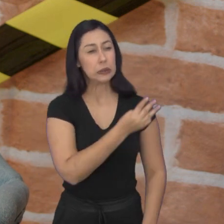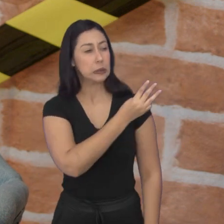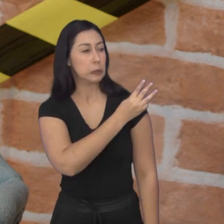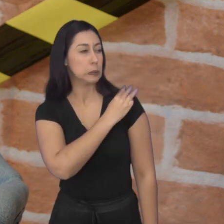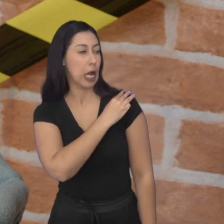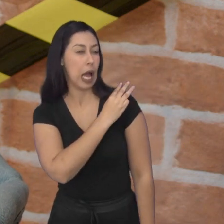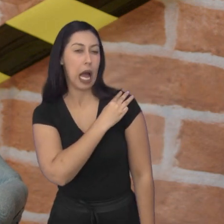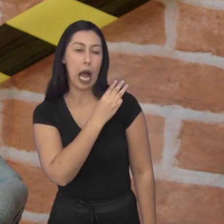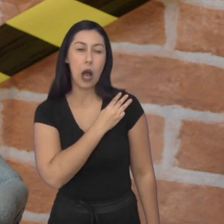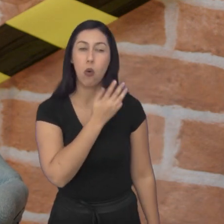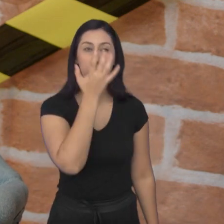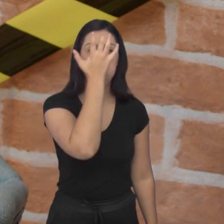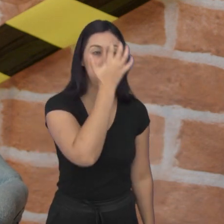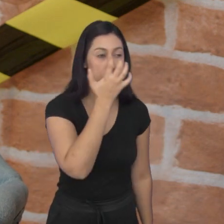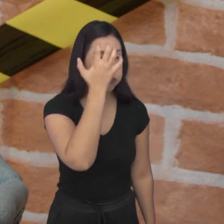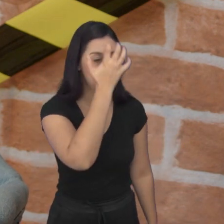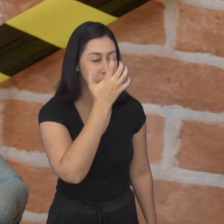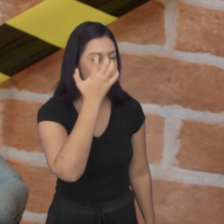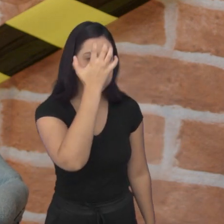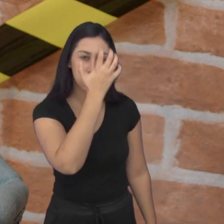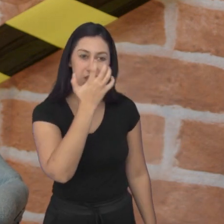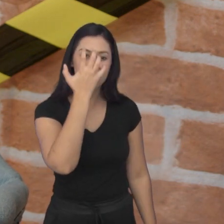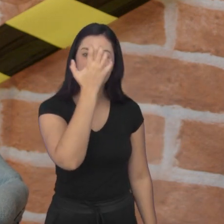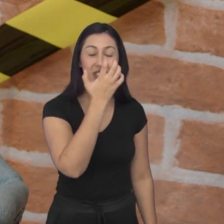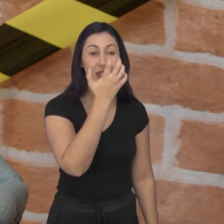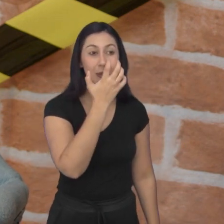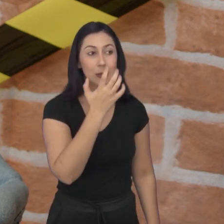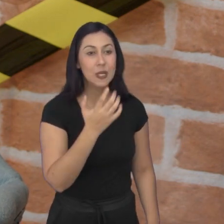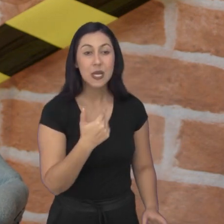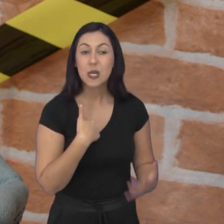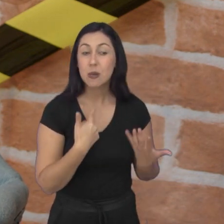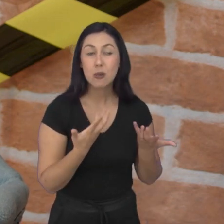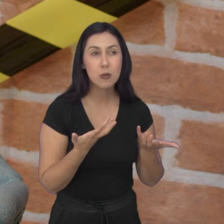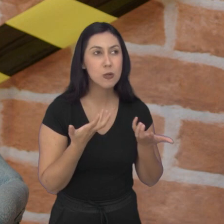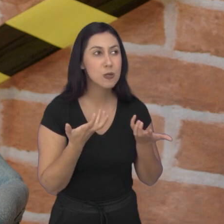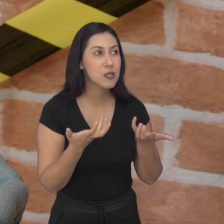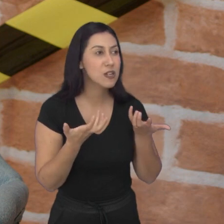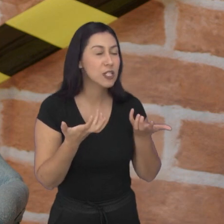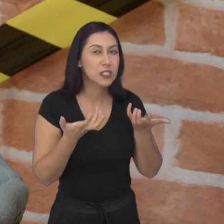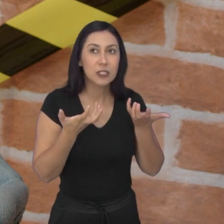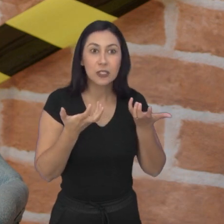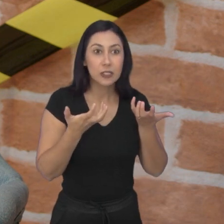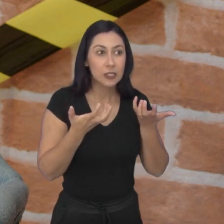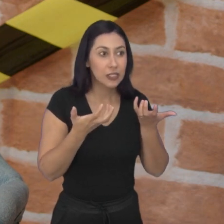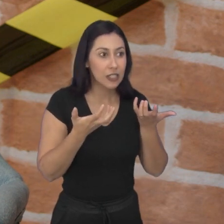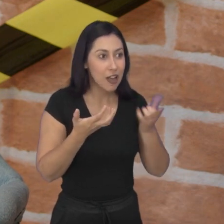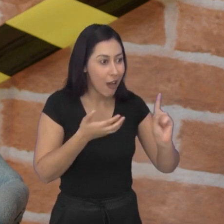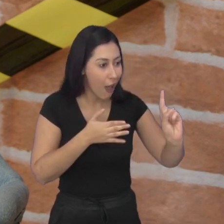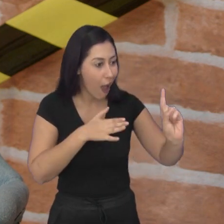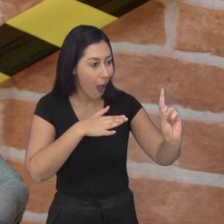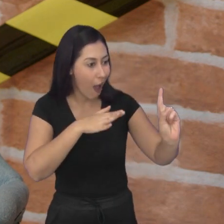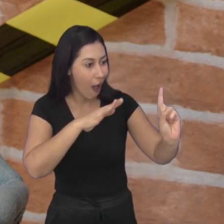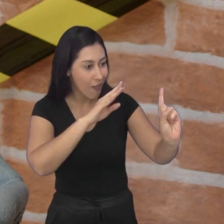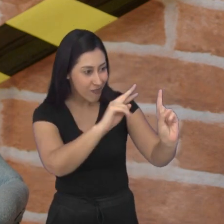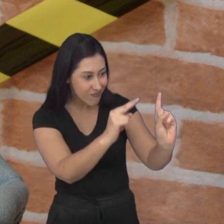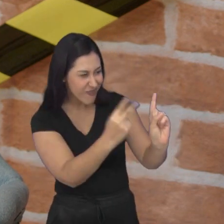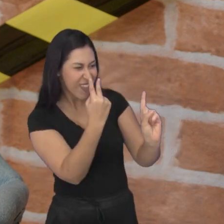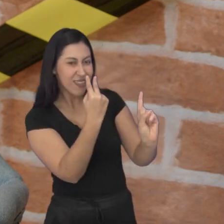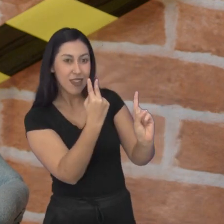super apaixonado e tudo mais. E quis fazer algo que chamasse a atenção dela. E